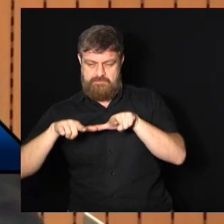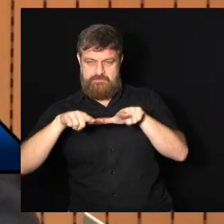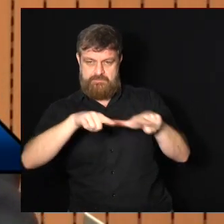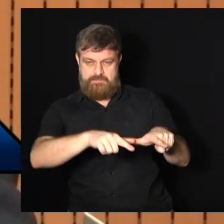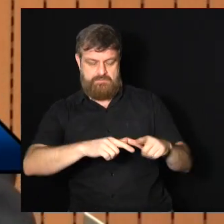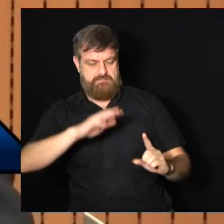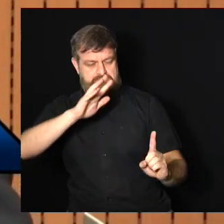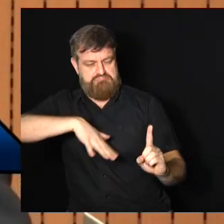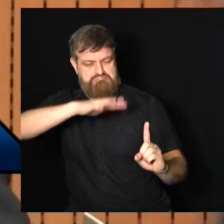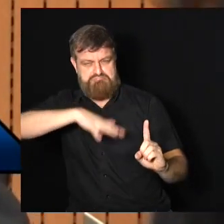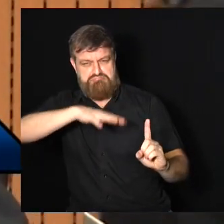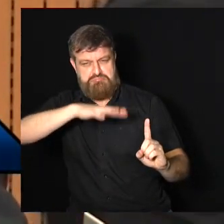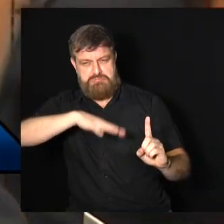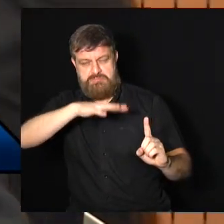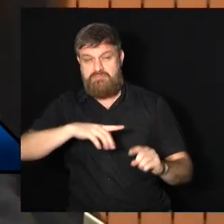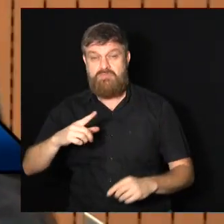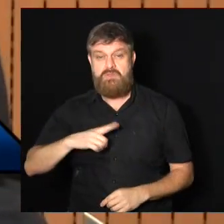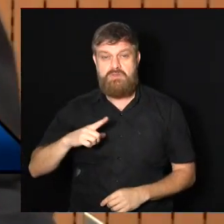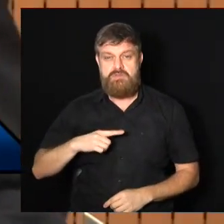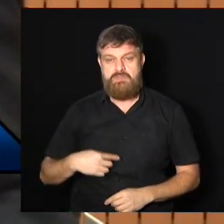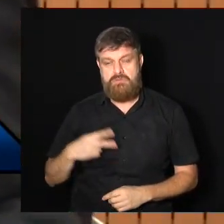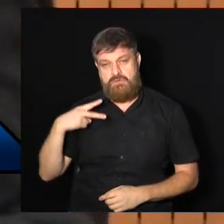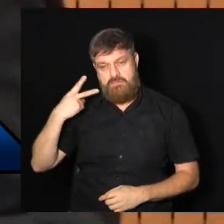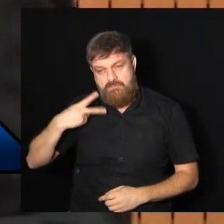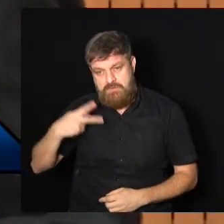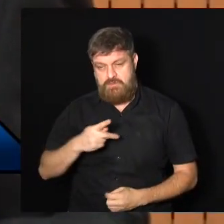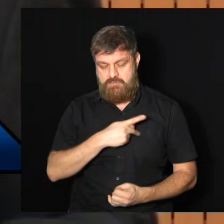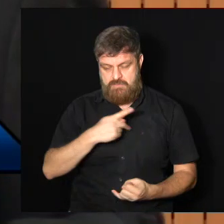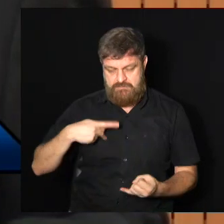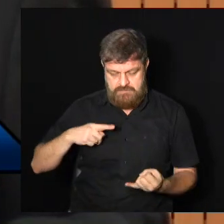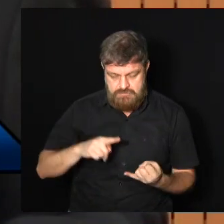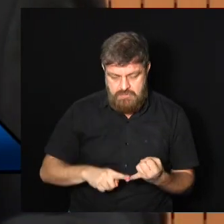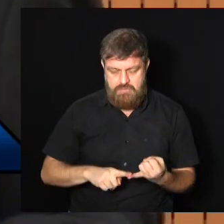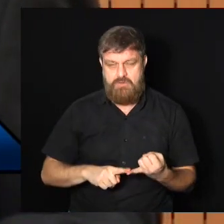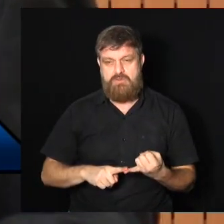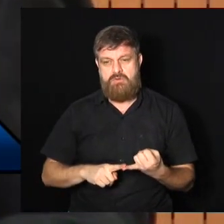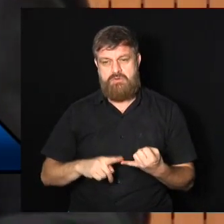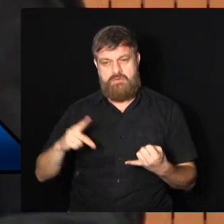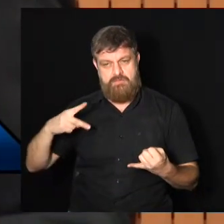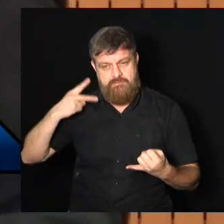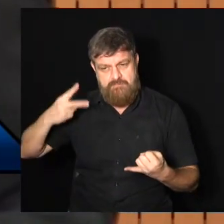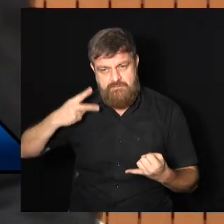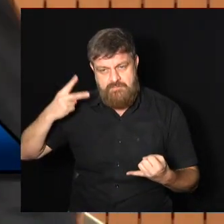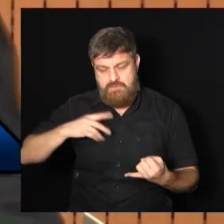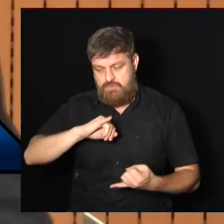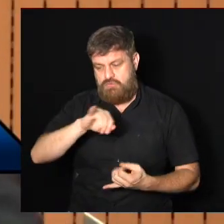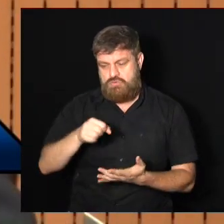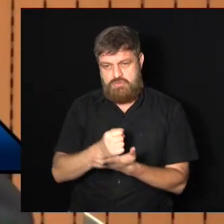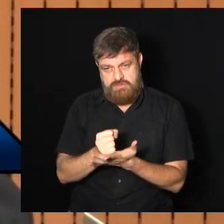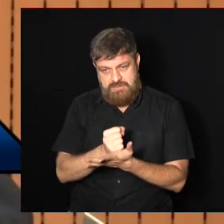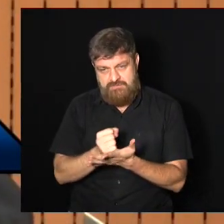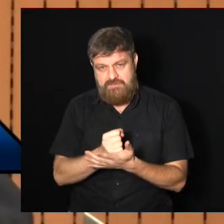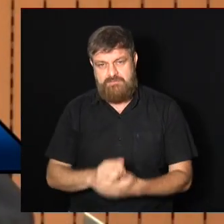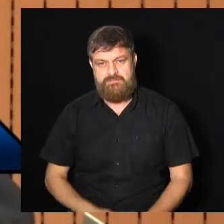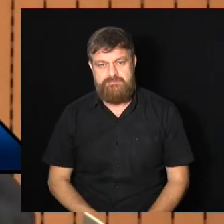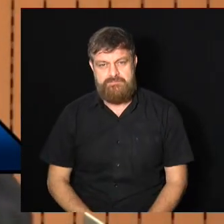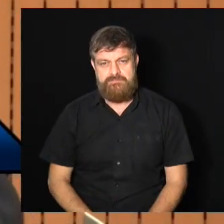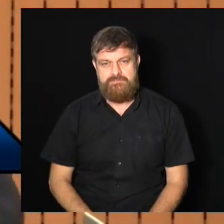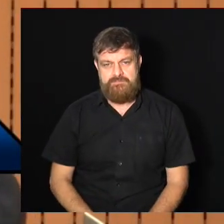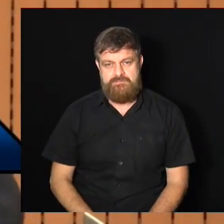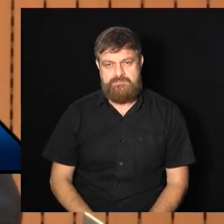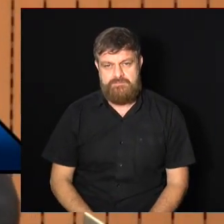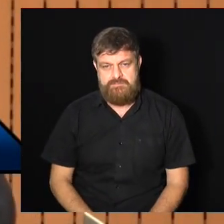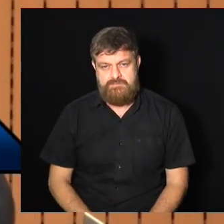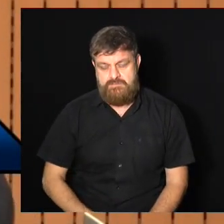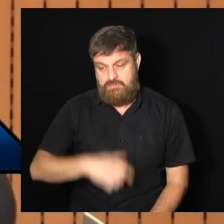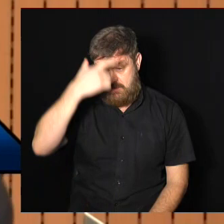homenageados de hoje, através dos vereadores professor Alberto, vereador Jorge da Farmácia, e